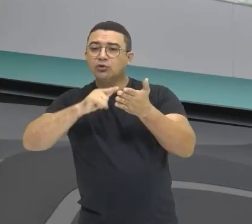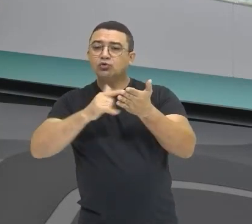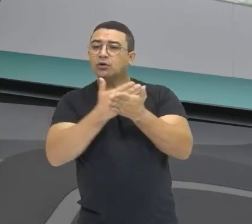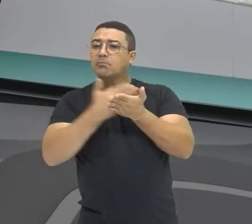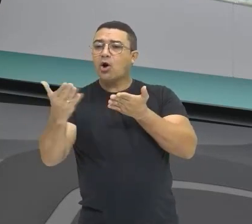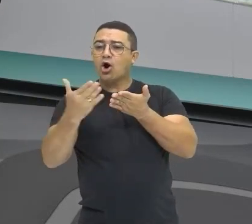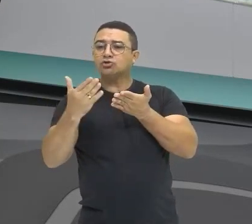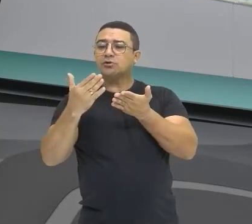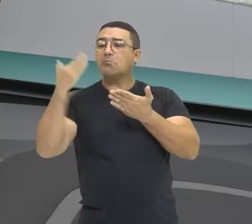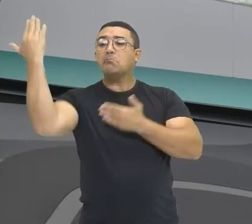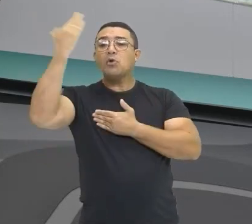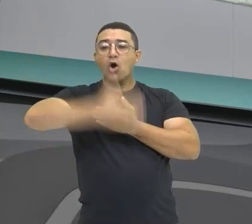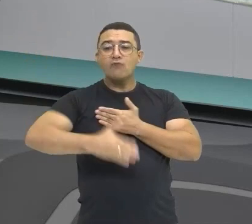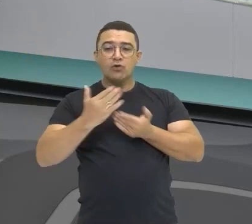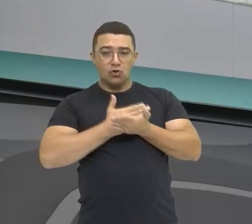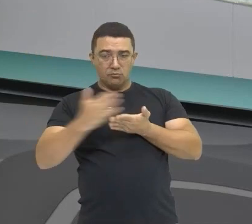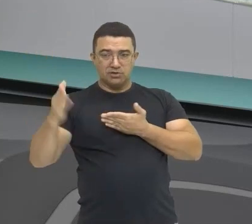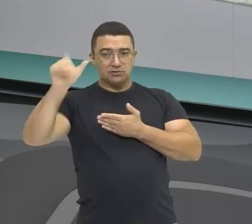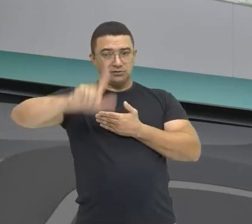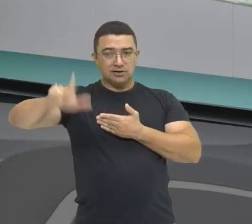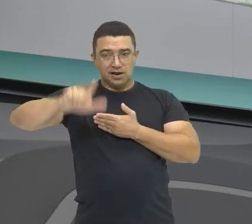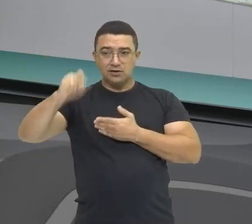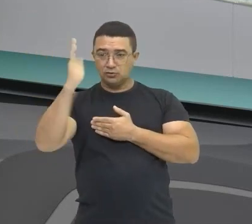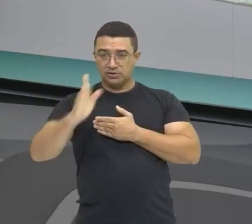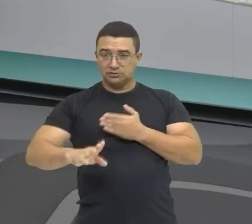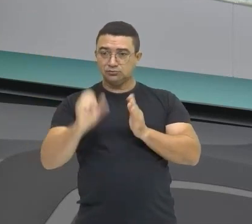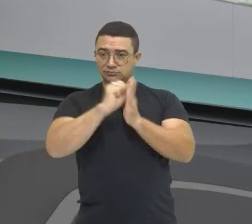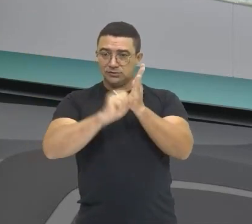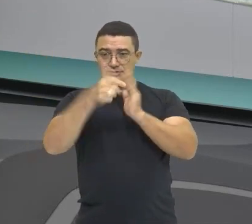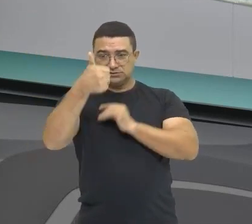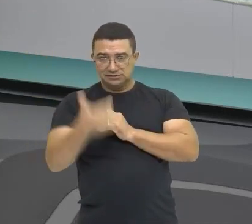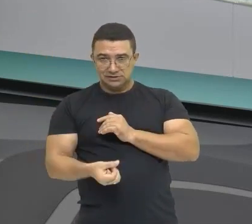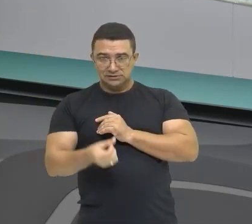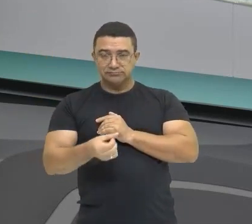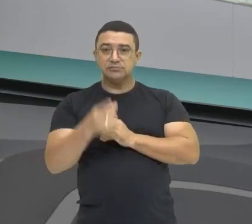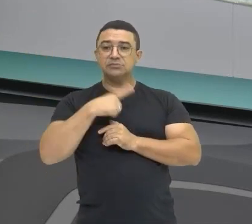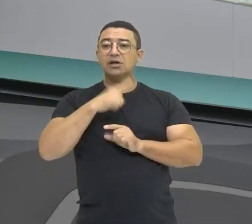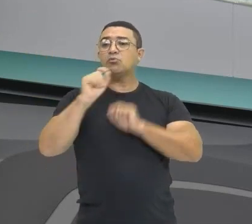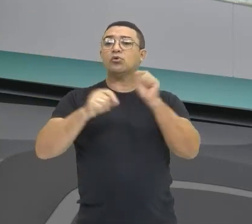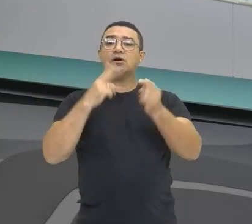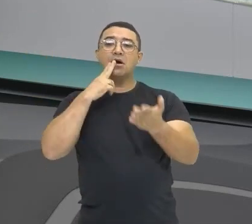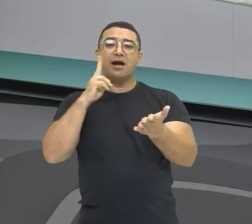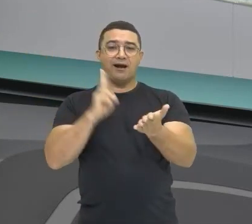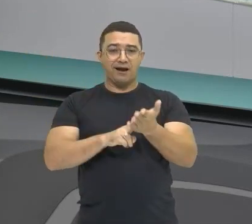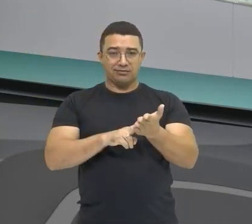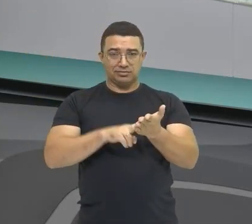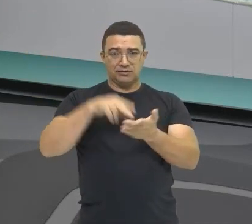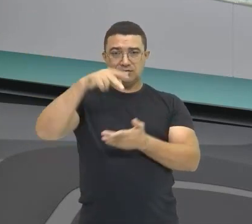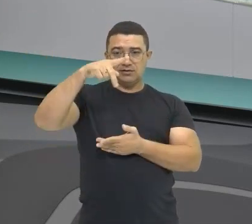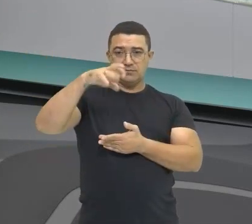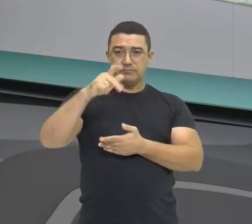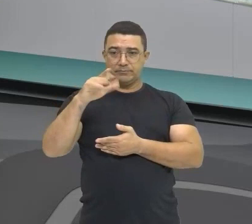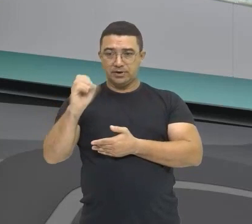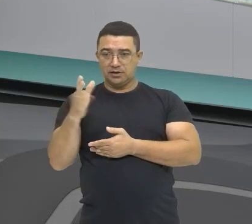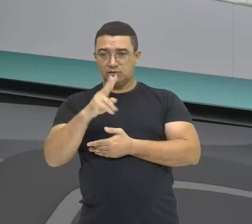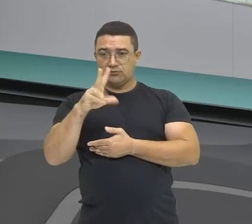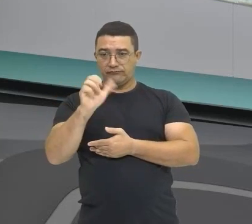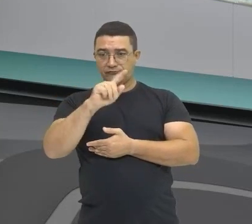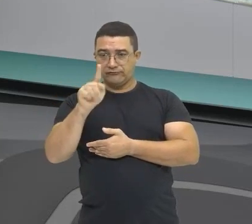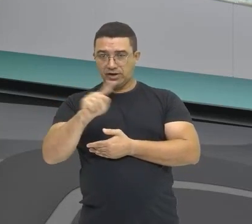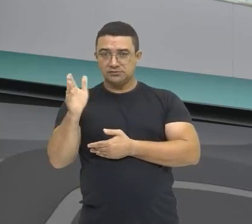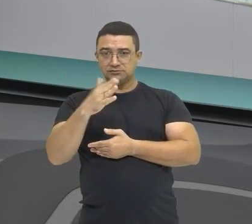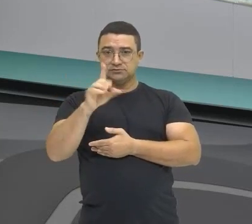no século XVI. Exatamente. Nós temos aqui a carta de Pero Vaz de Caminha, que